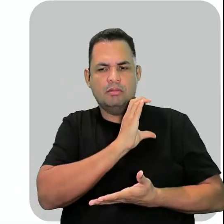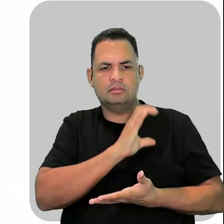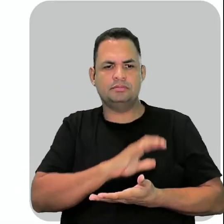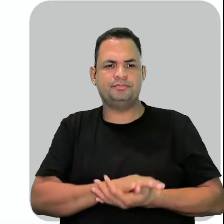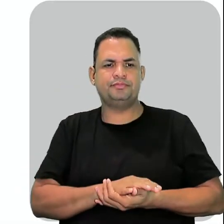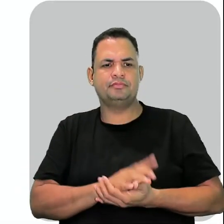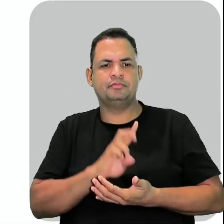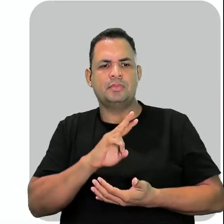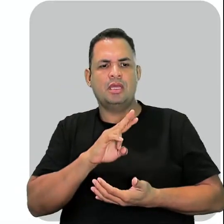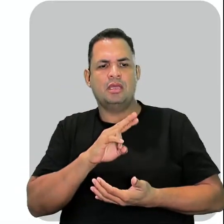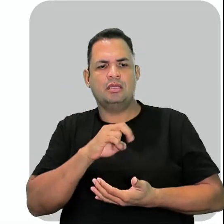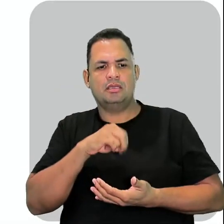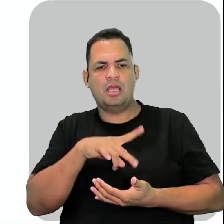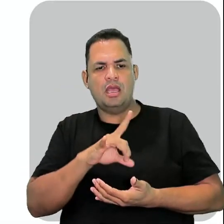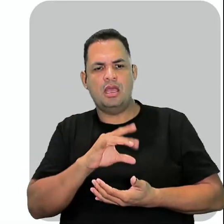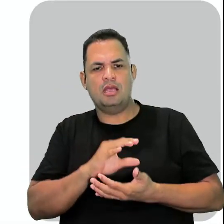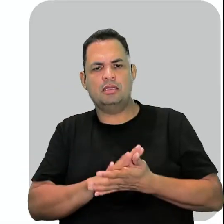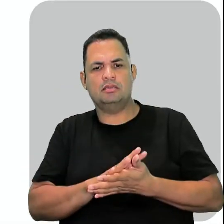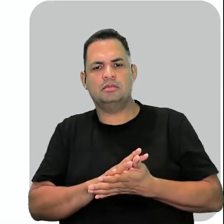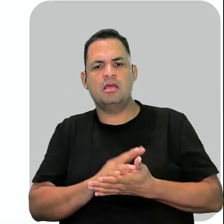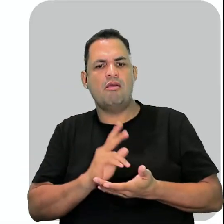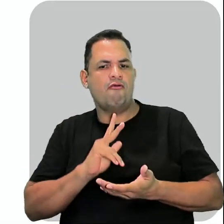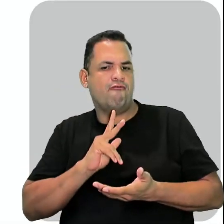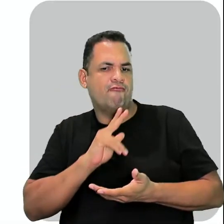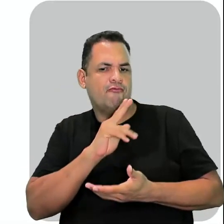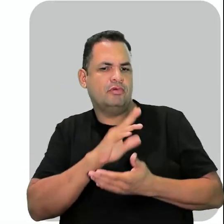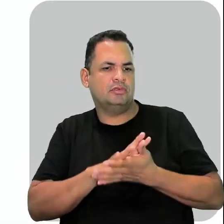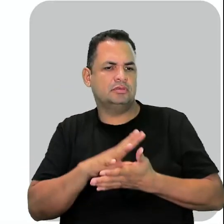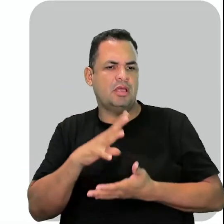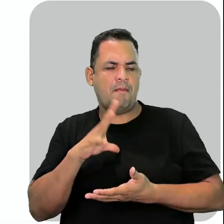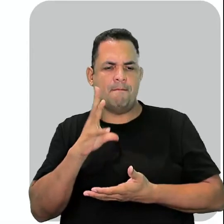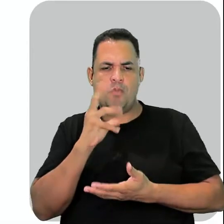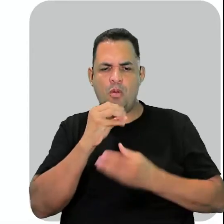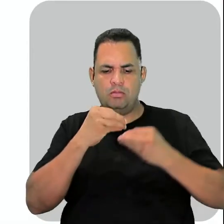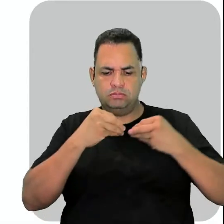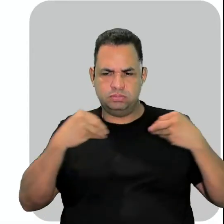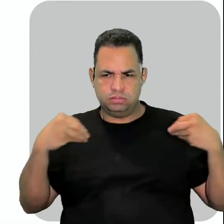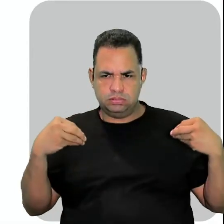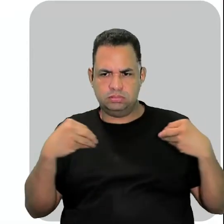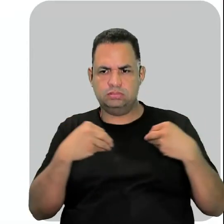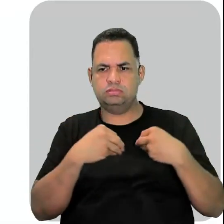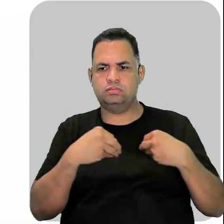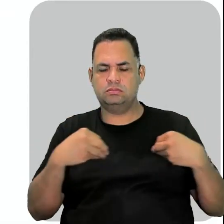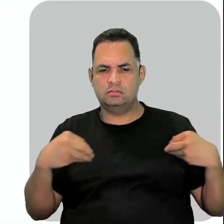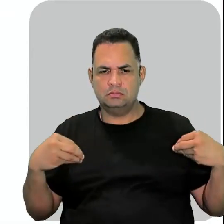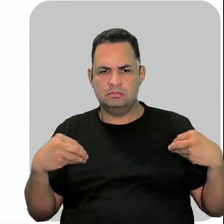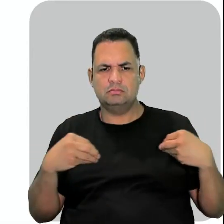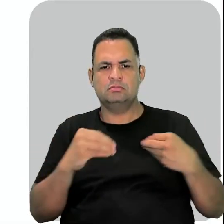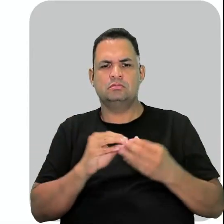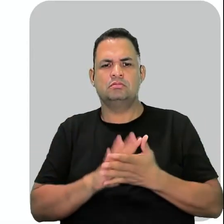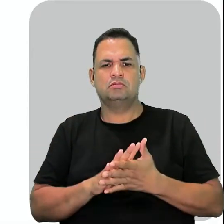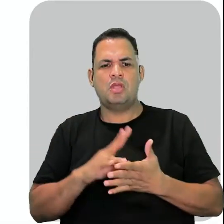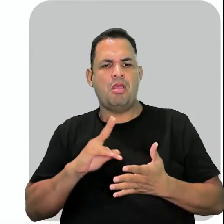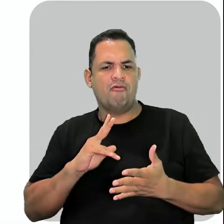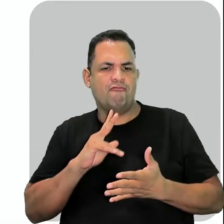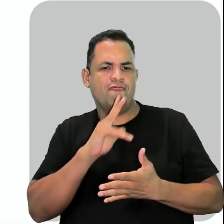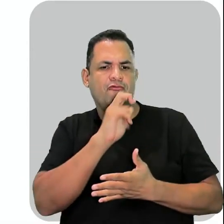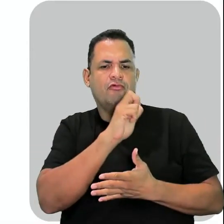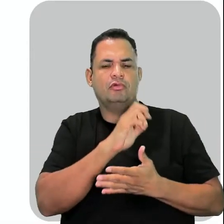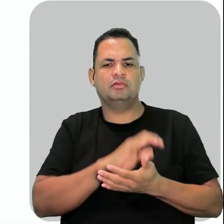O nylon é uma fibra resistente, tem ótima elasticidade, tá? E ela é muito